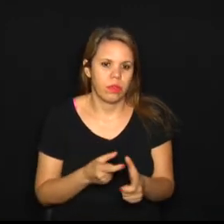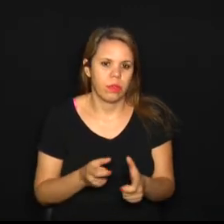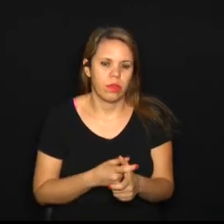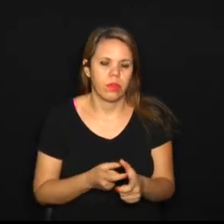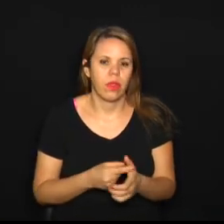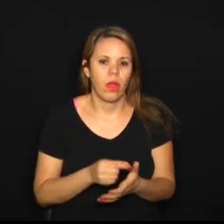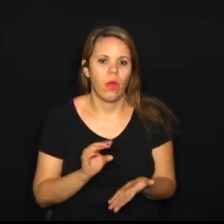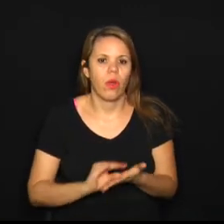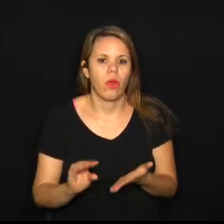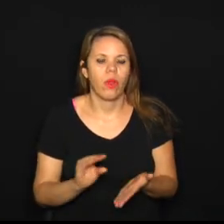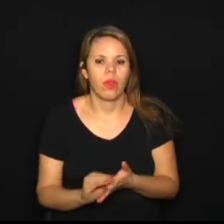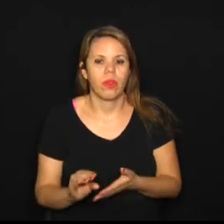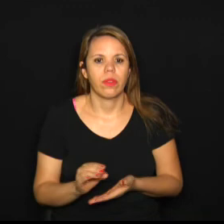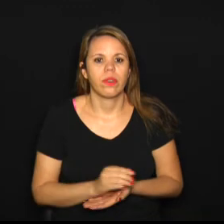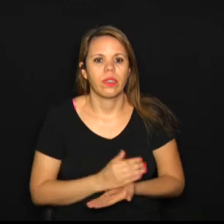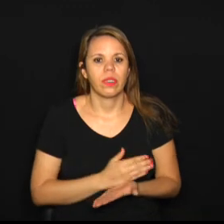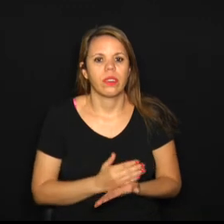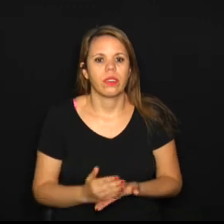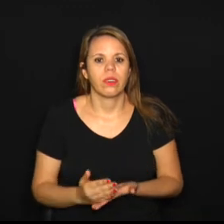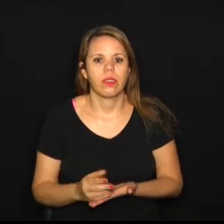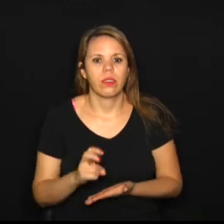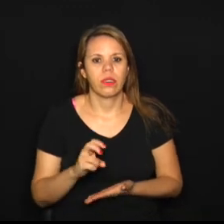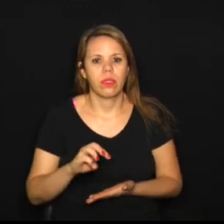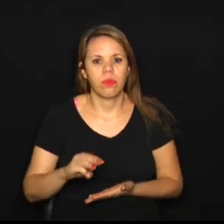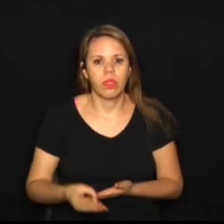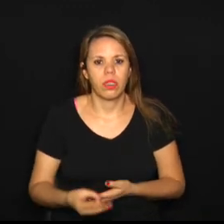orçamento previsto inicialmente era de